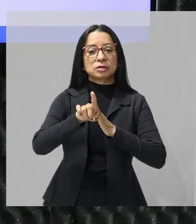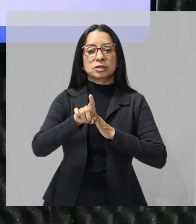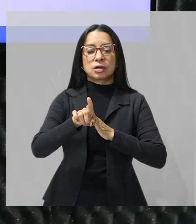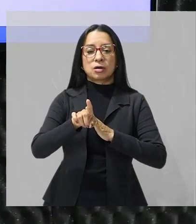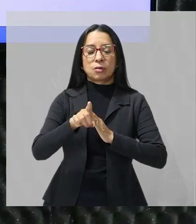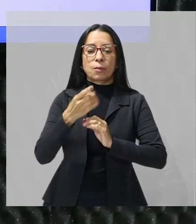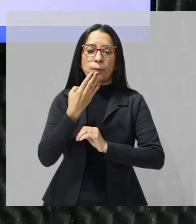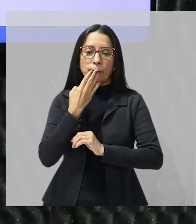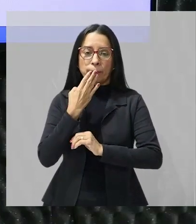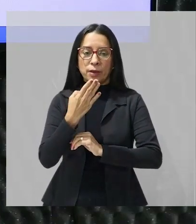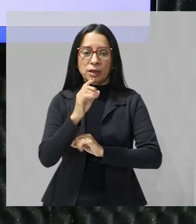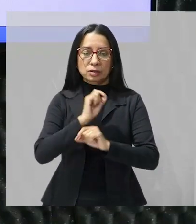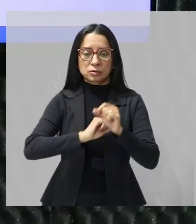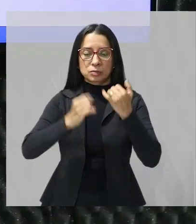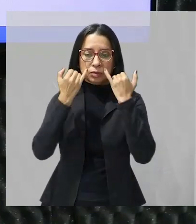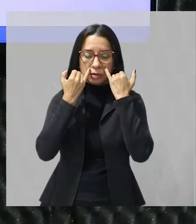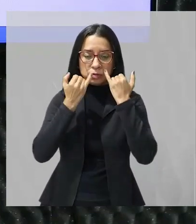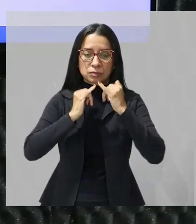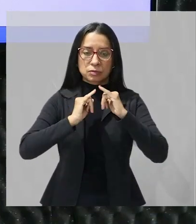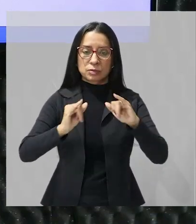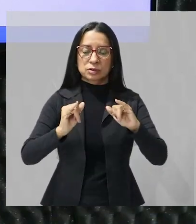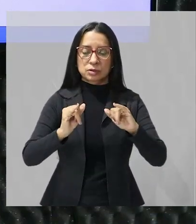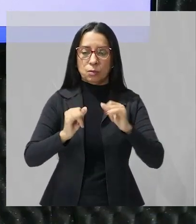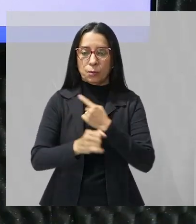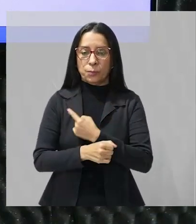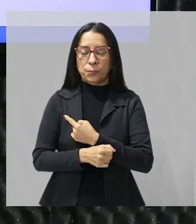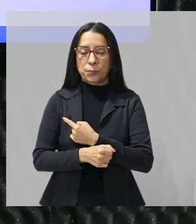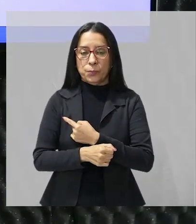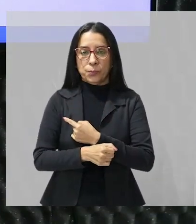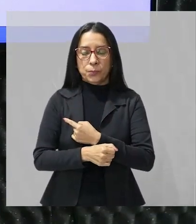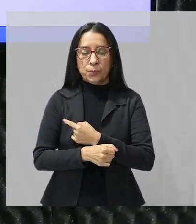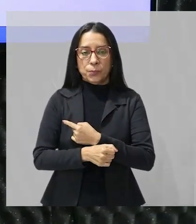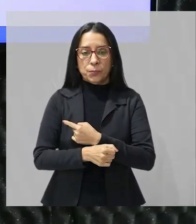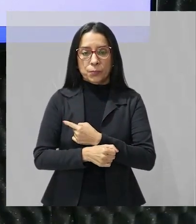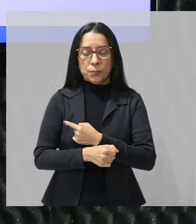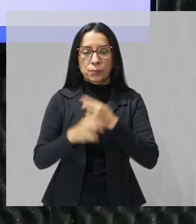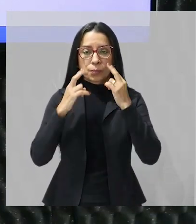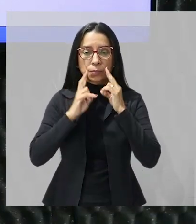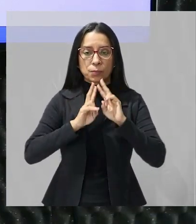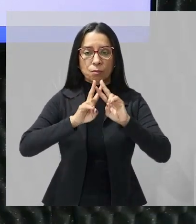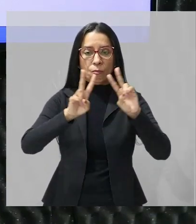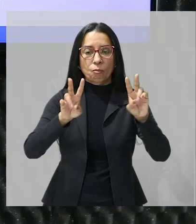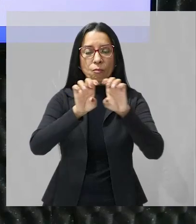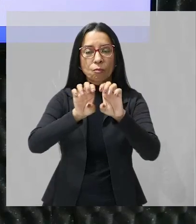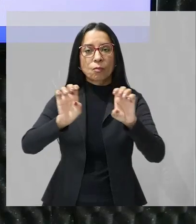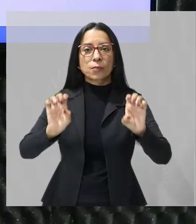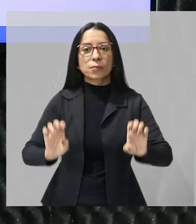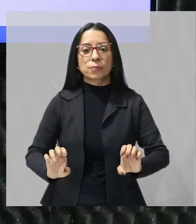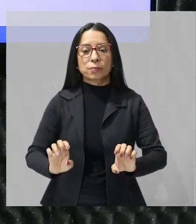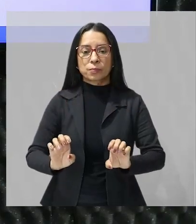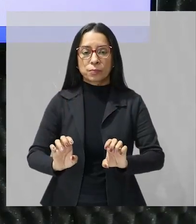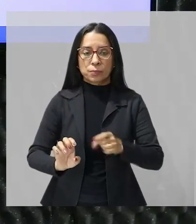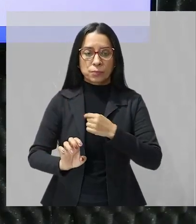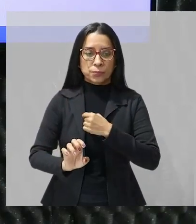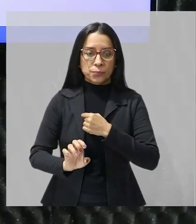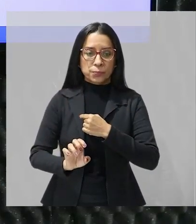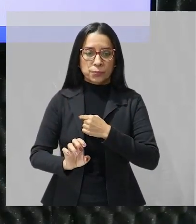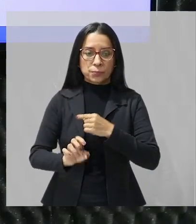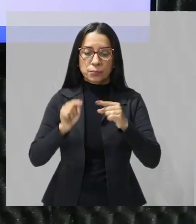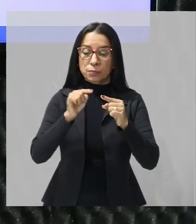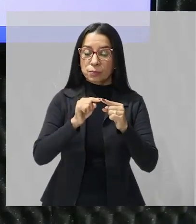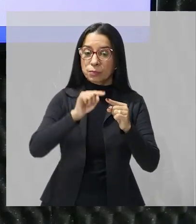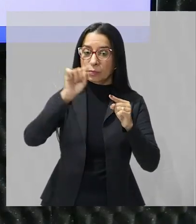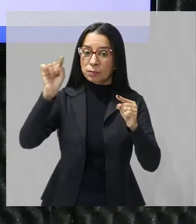ele quer uma informação, ele usou um termo, tá? Olhando para essa expressão aqui, essa parábola, o